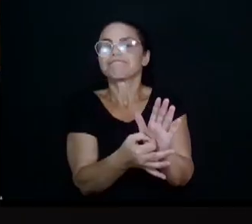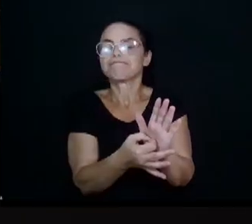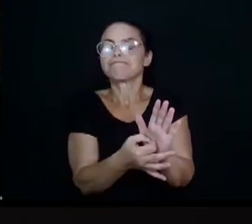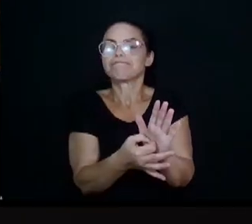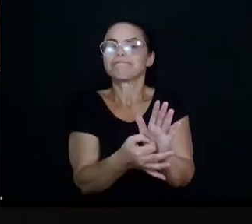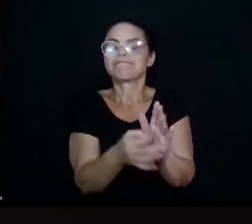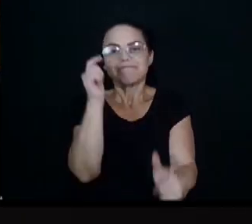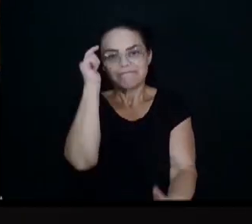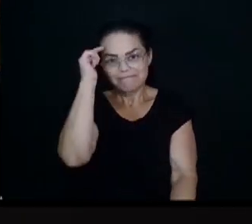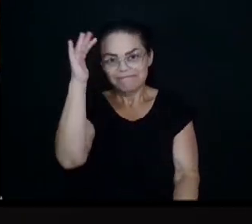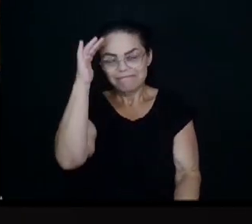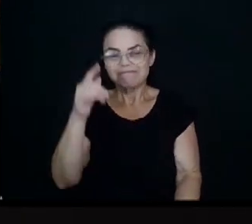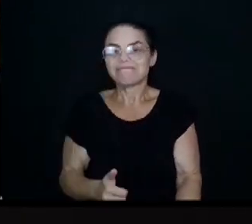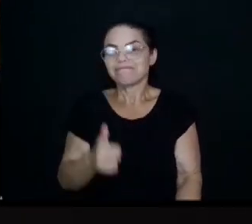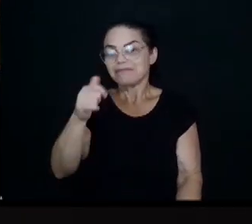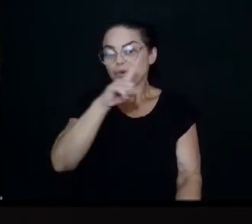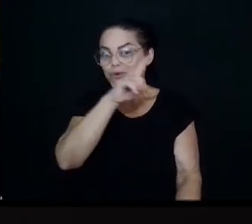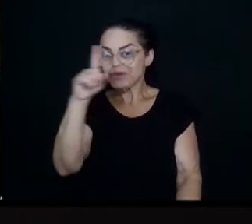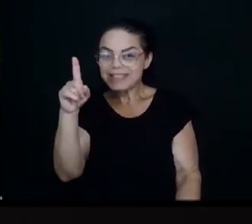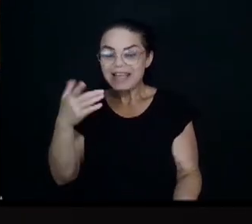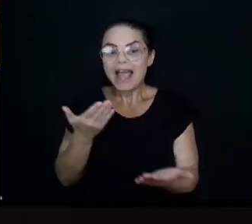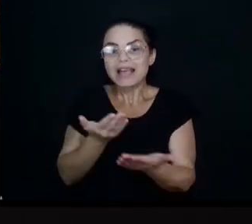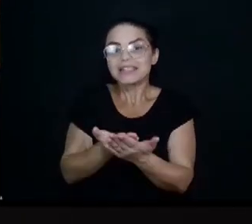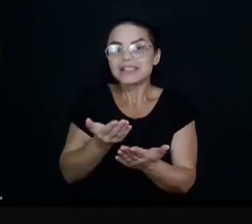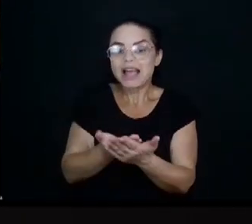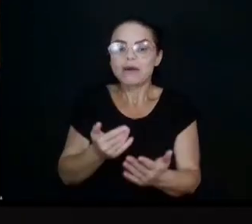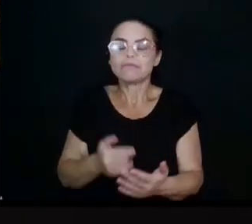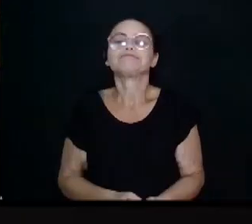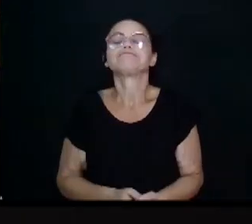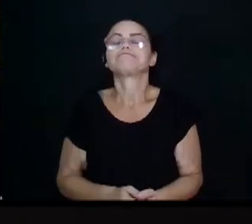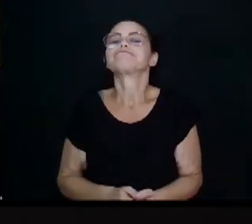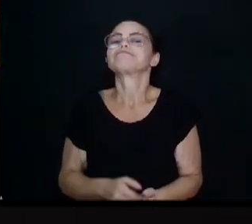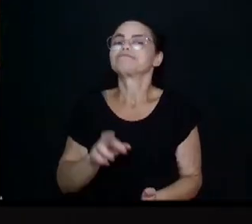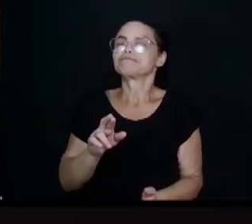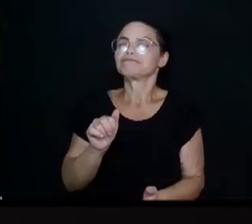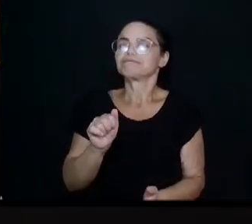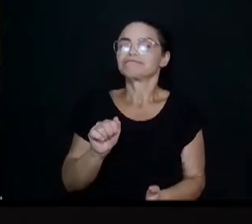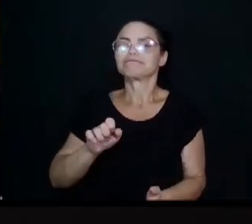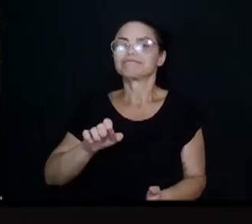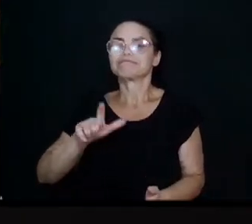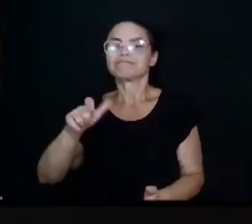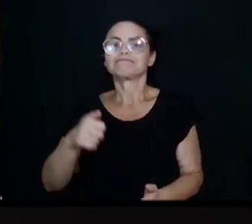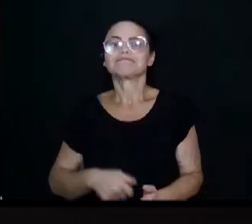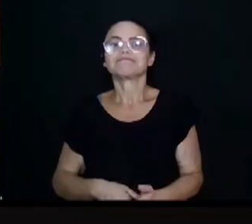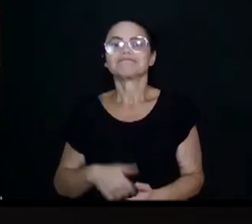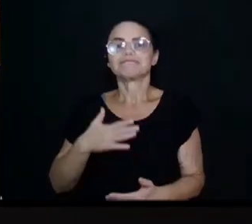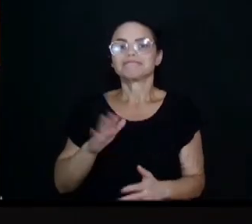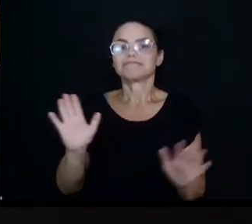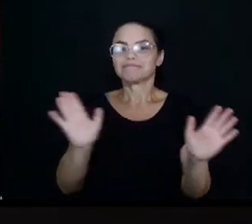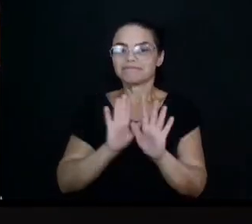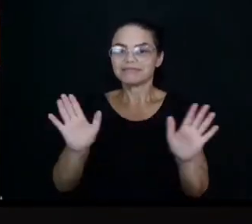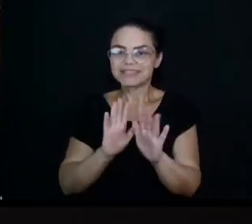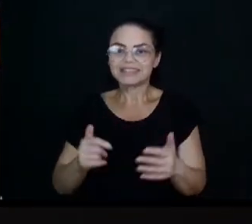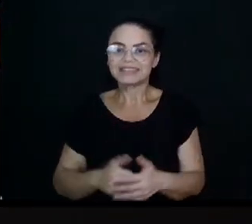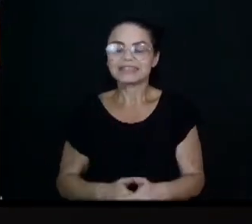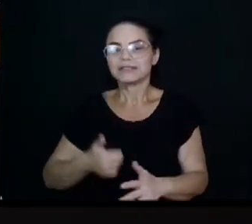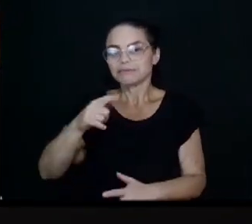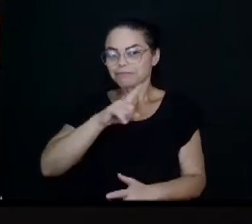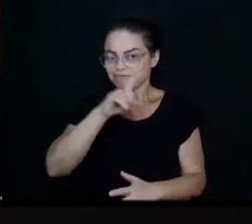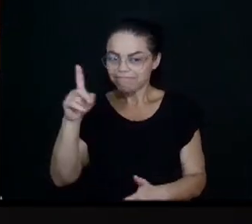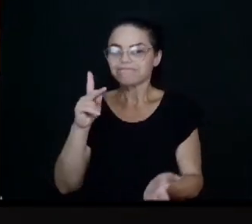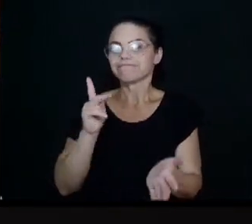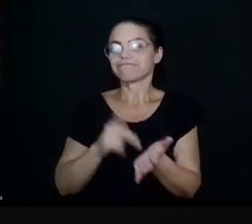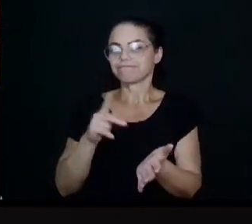dia de aula, como que é? Então, Rafael, tudo bem? Olá, pessoal. O primeiro dia realmente ele causa